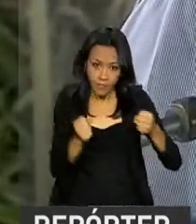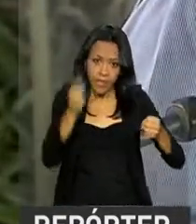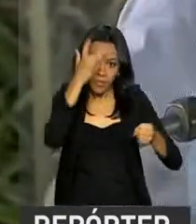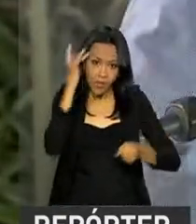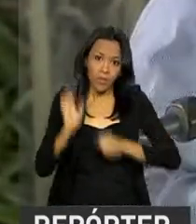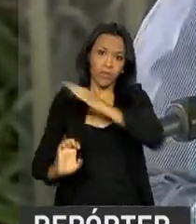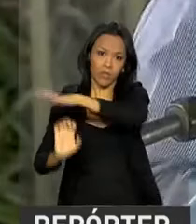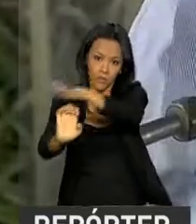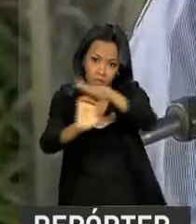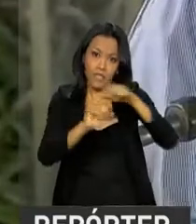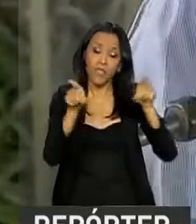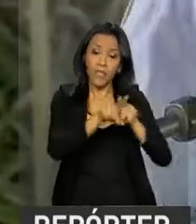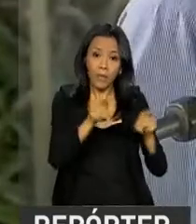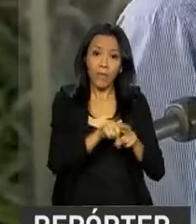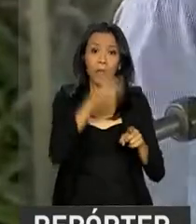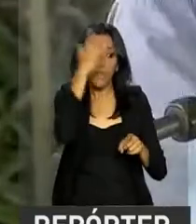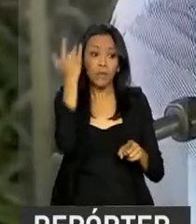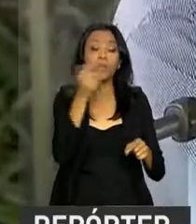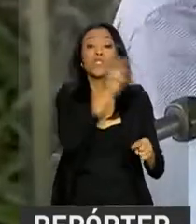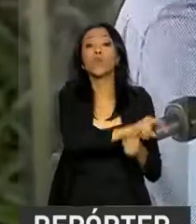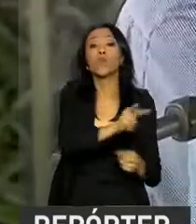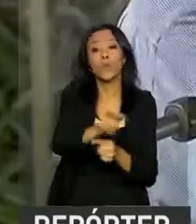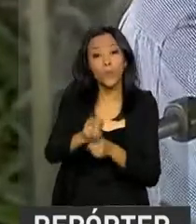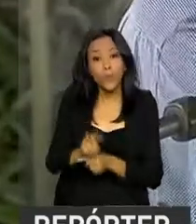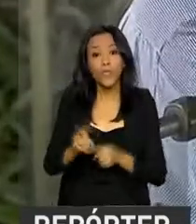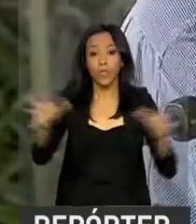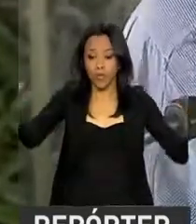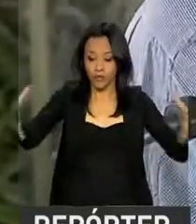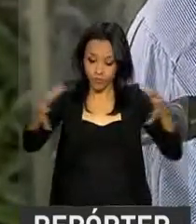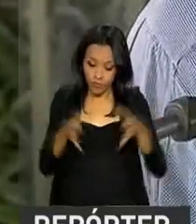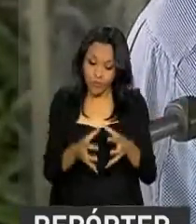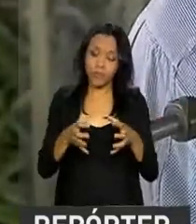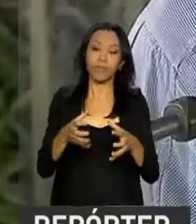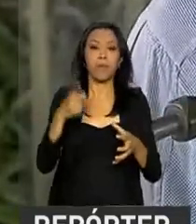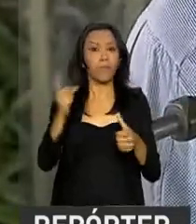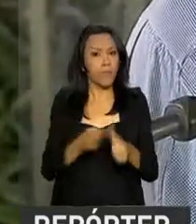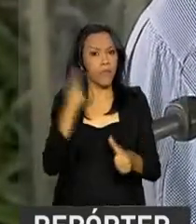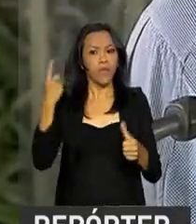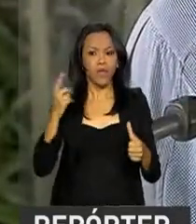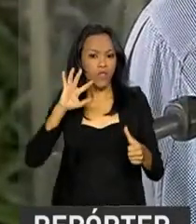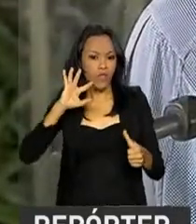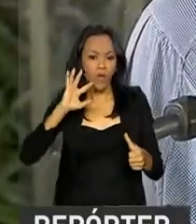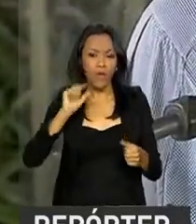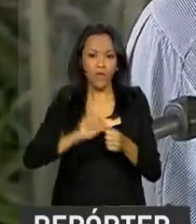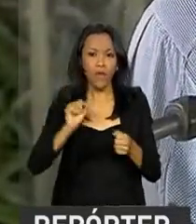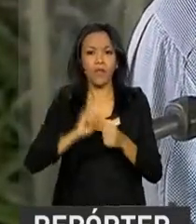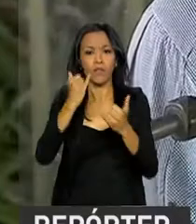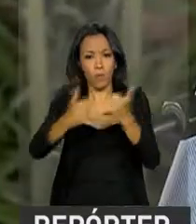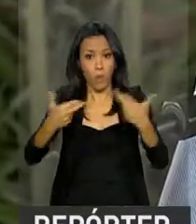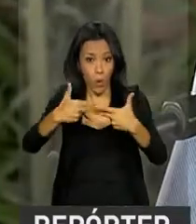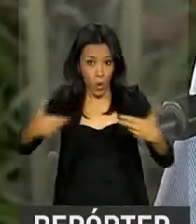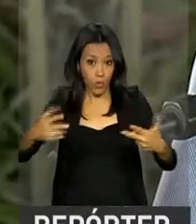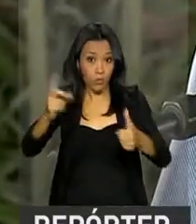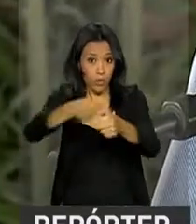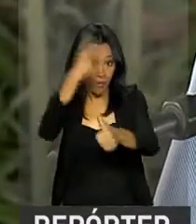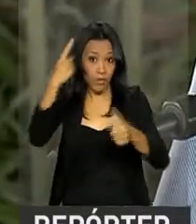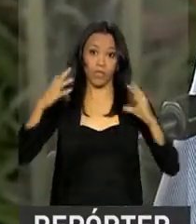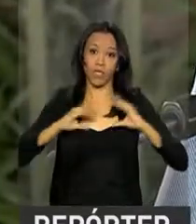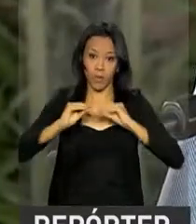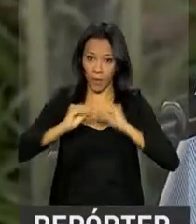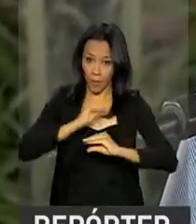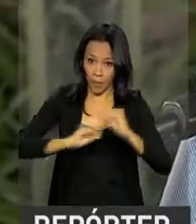e nenhum nem outro fará algo senão depois de um largo intenso diálogo o meio ambiente